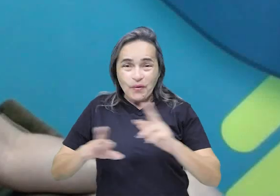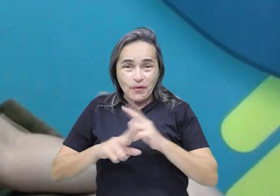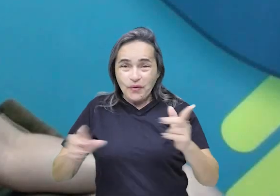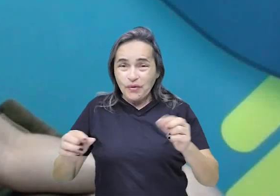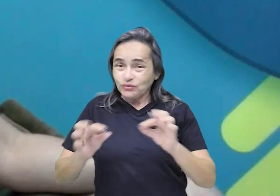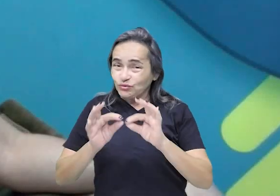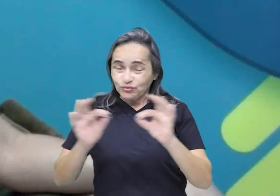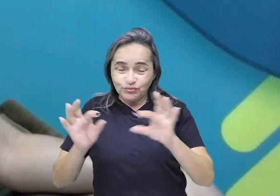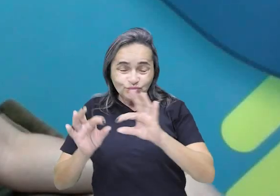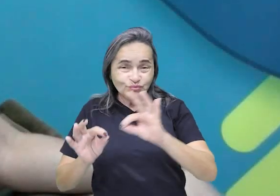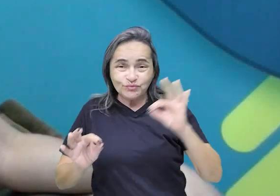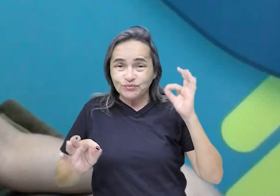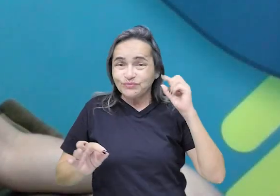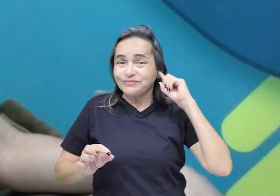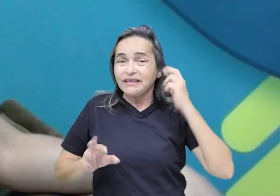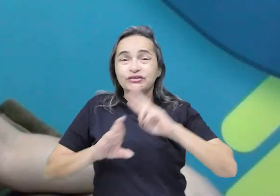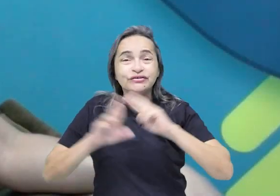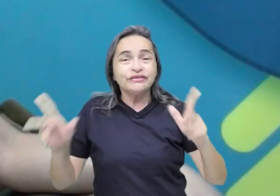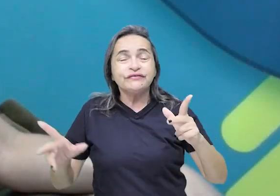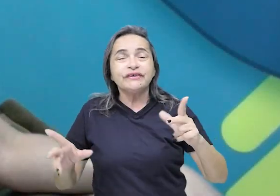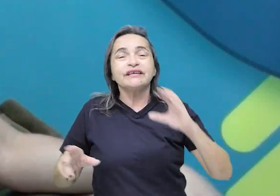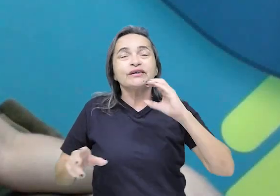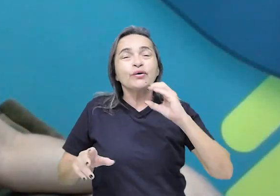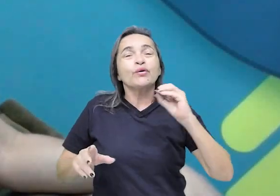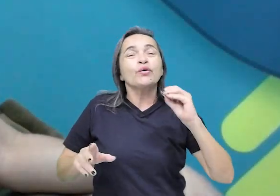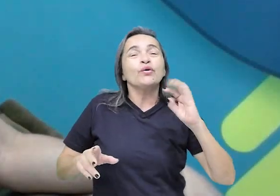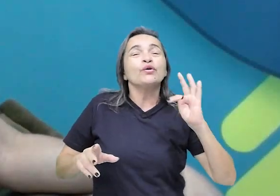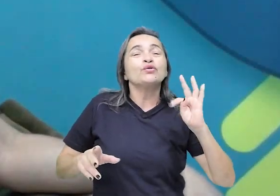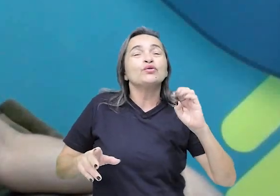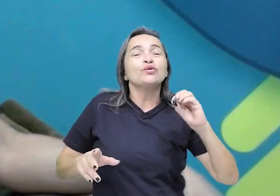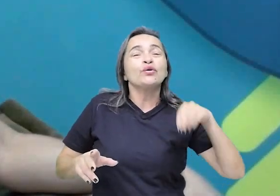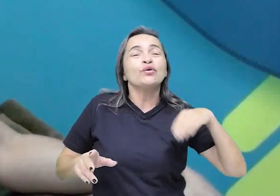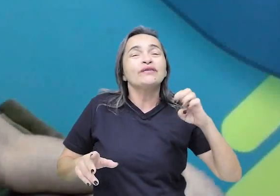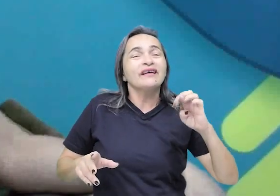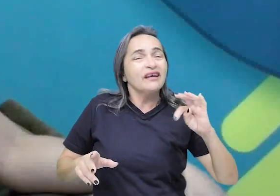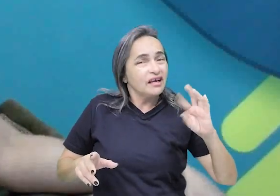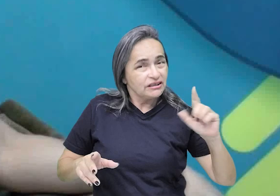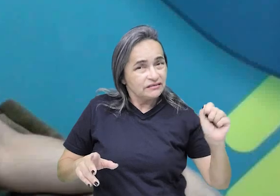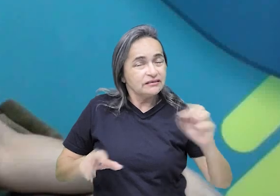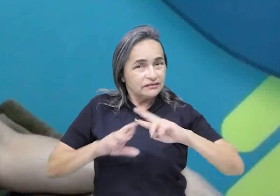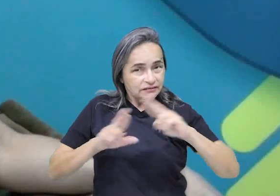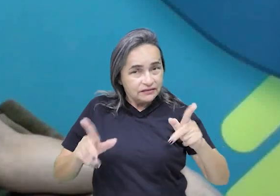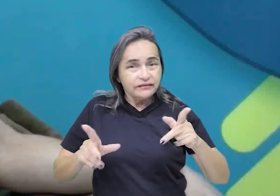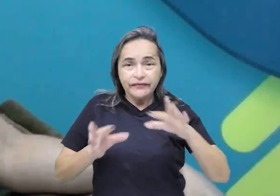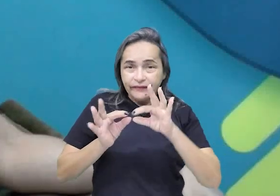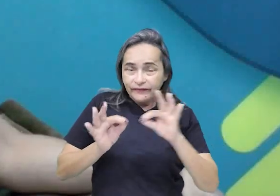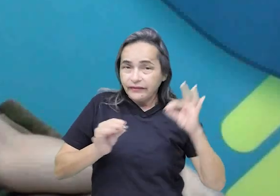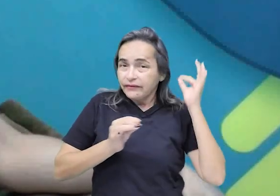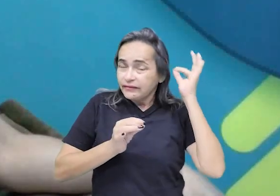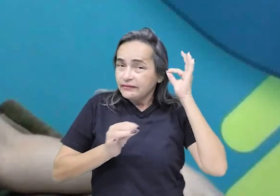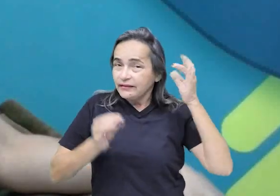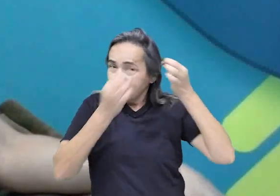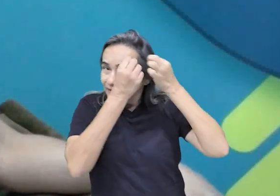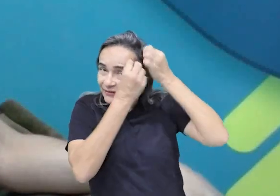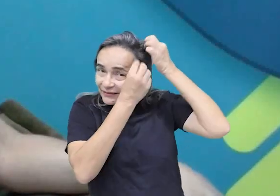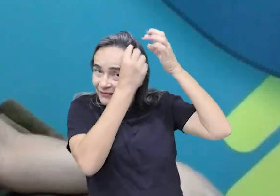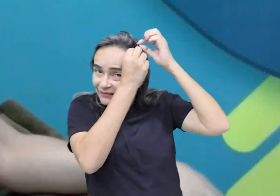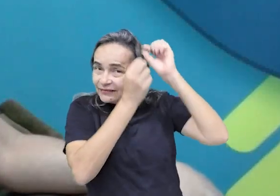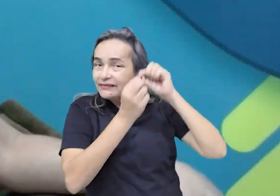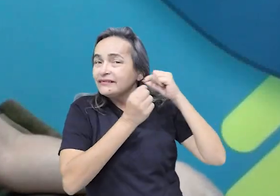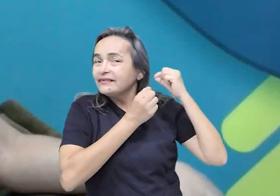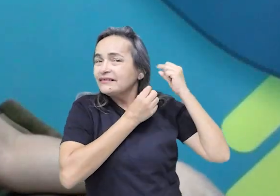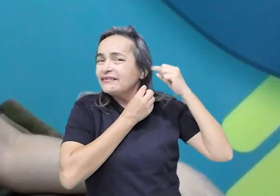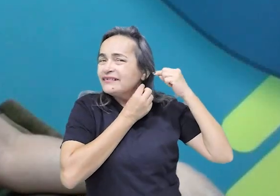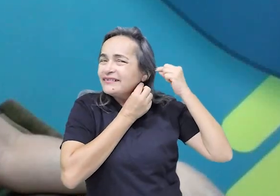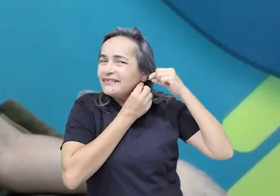pérfuro-cortantes mesmo, sim, né? Tem gente que é caneta, que é a ponta da caneta, que é um grampinho, uma